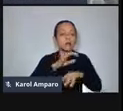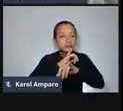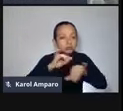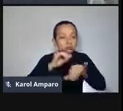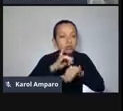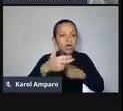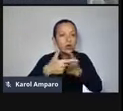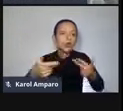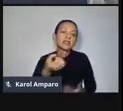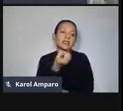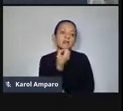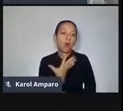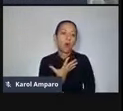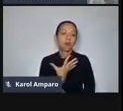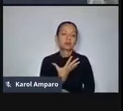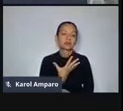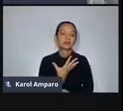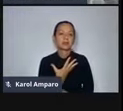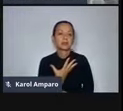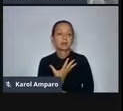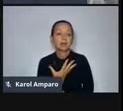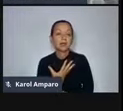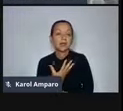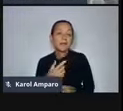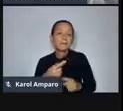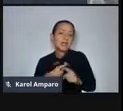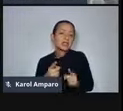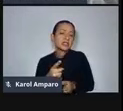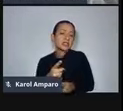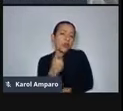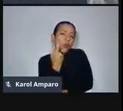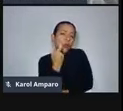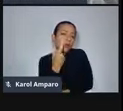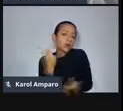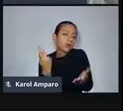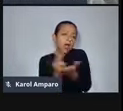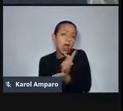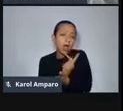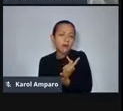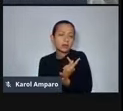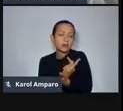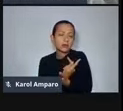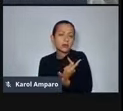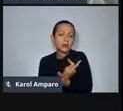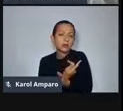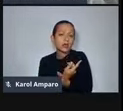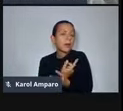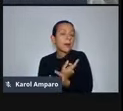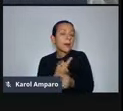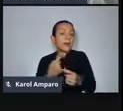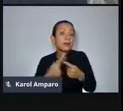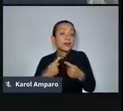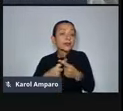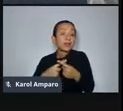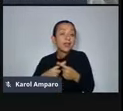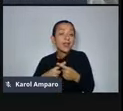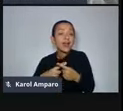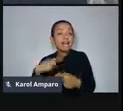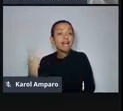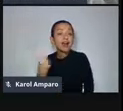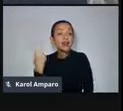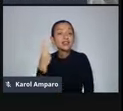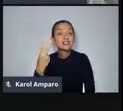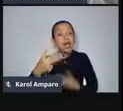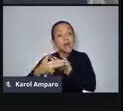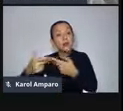que ele fez alguma coisa errada. Por que, filho? Se você fez tantas coisas boas assim, o que que o